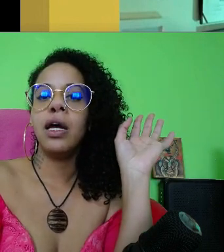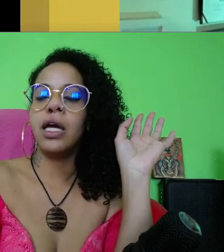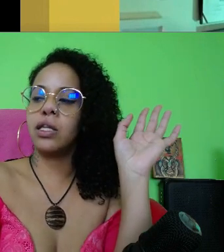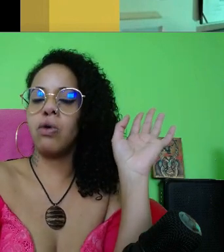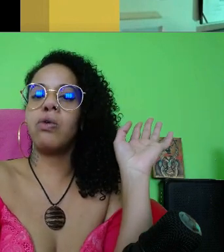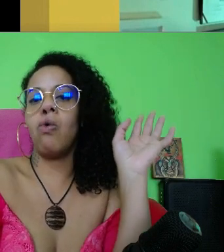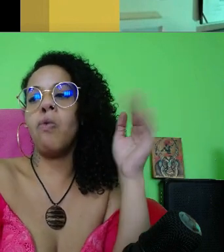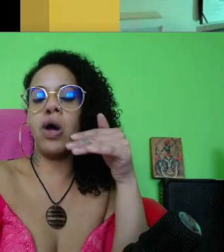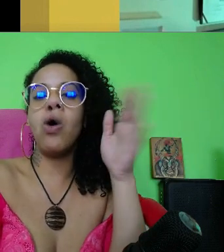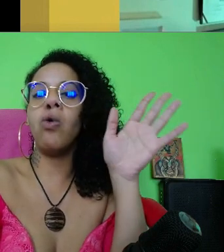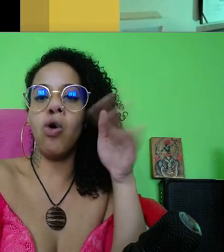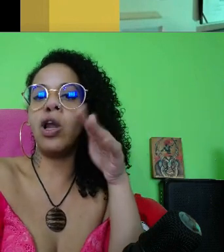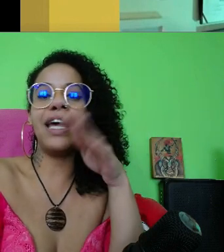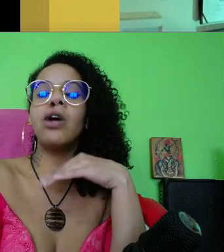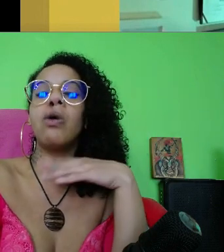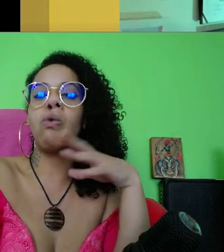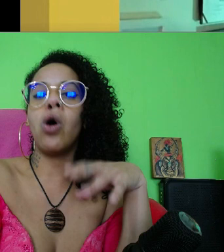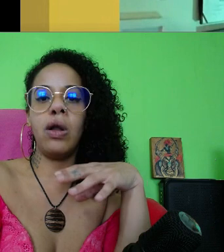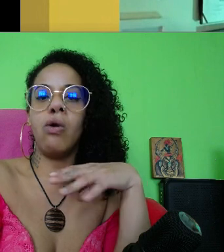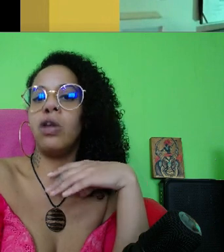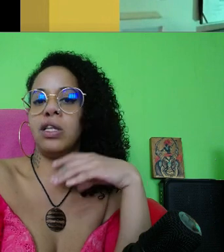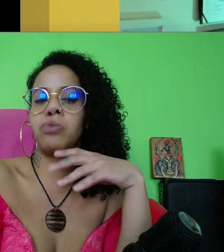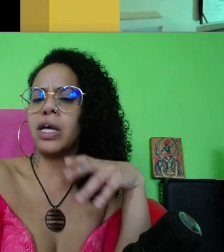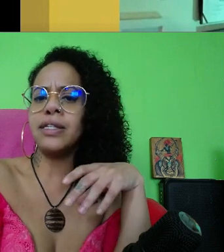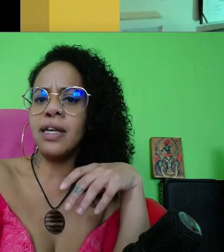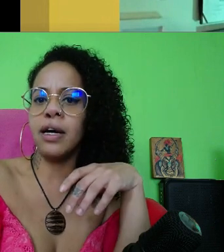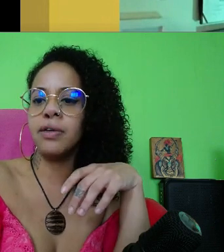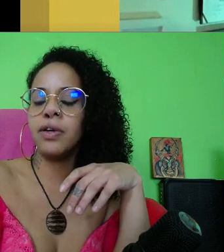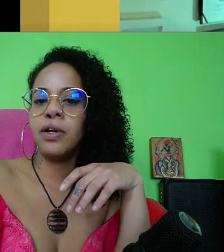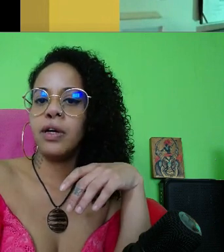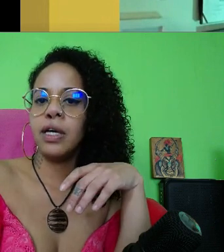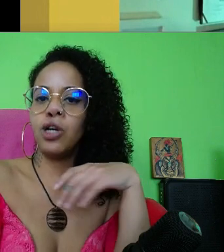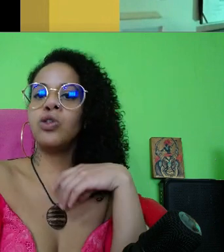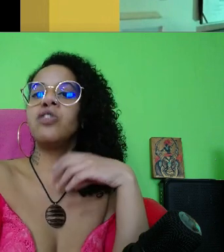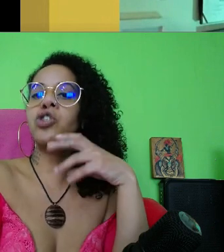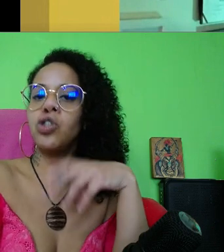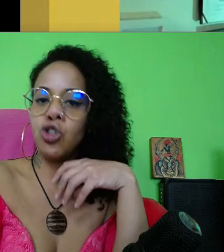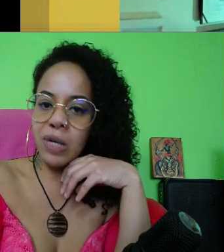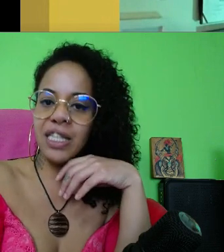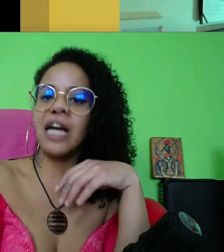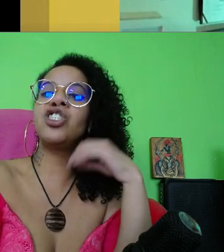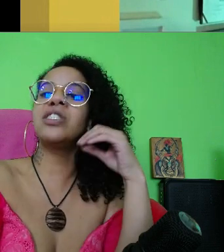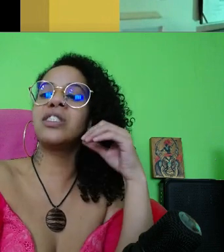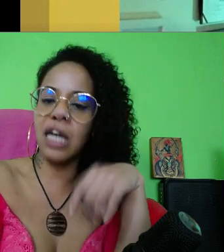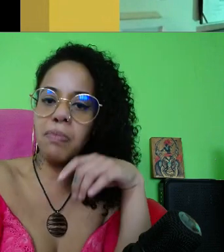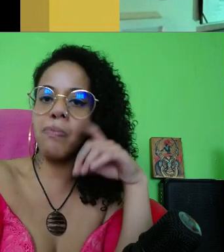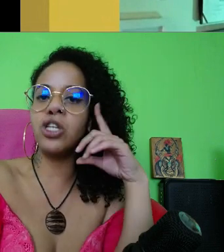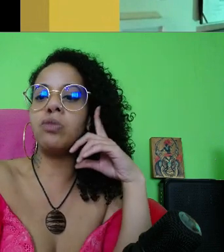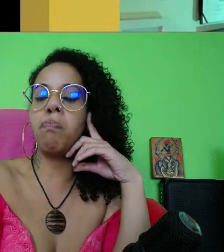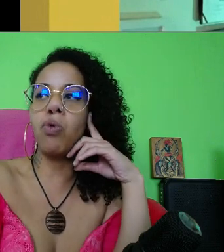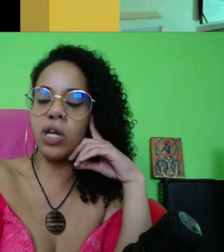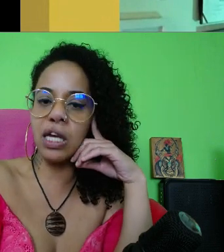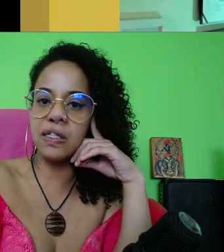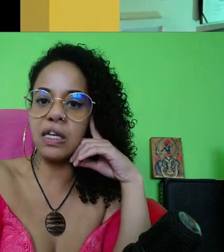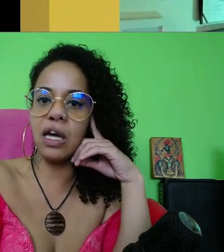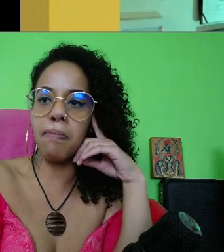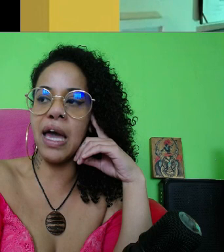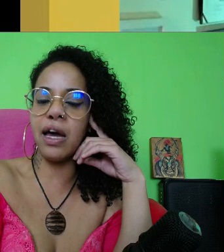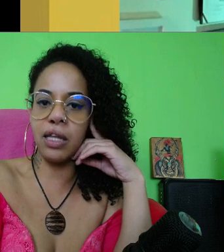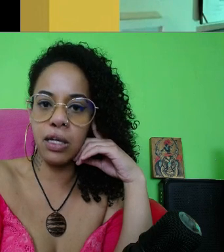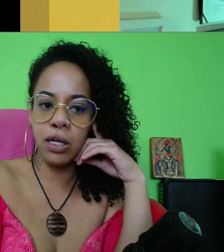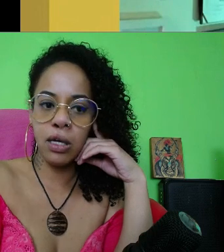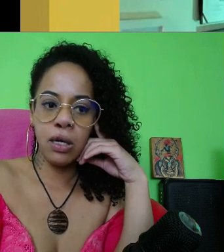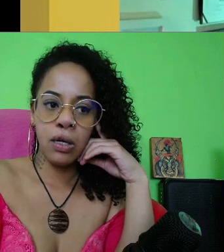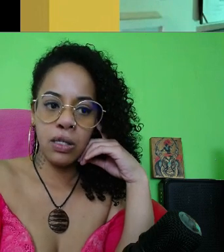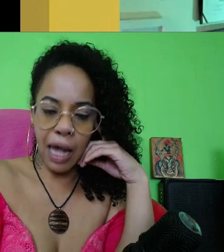meu rolê Então o meu o rolê que eu não colo é o rolê da burguesia Inclusive eu sou de uma cidade extremamente burguesinha